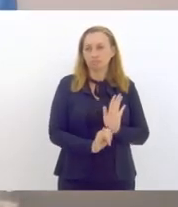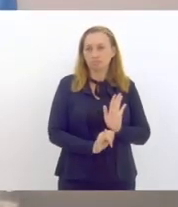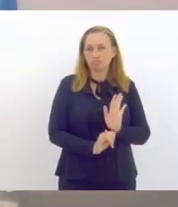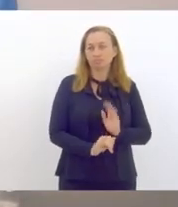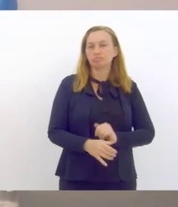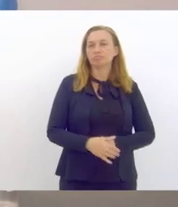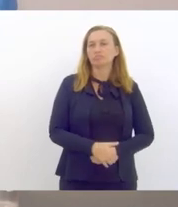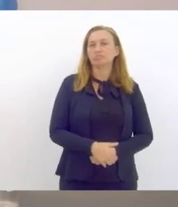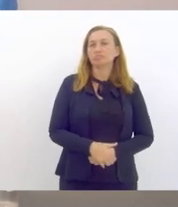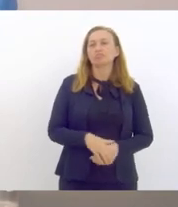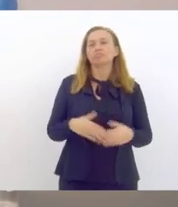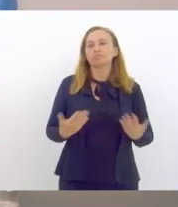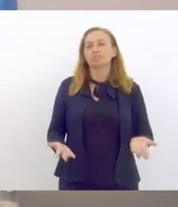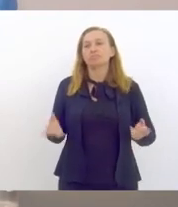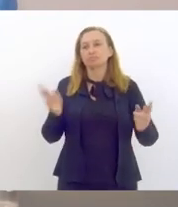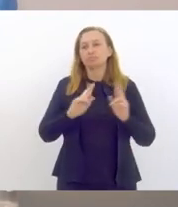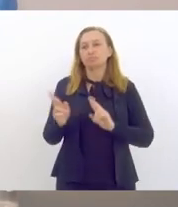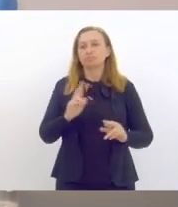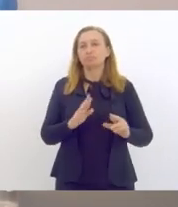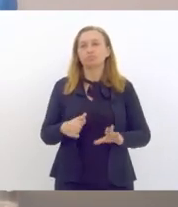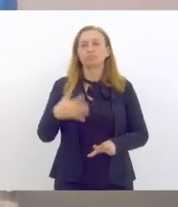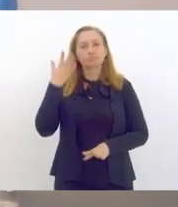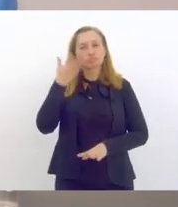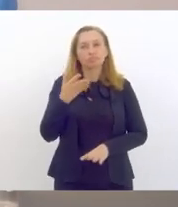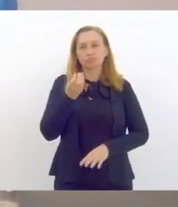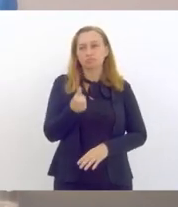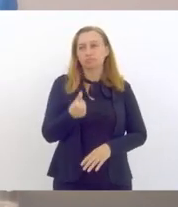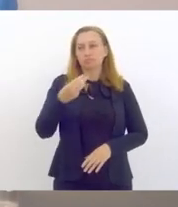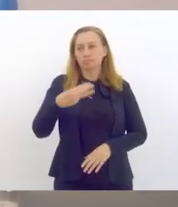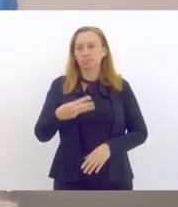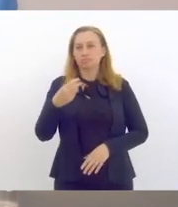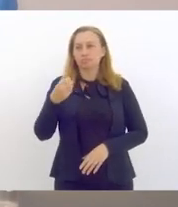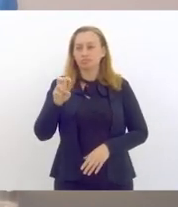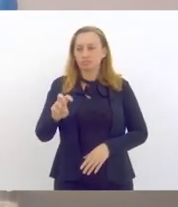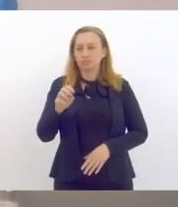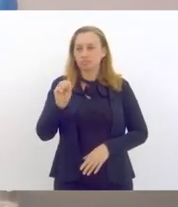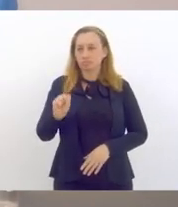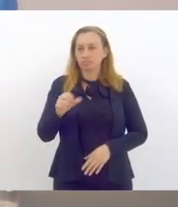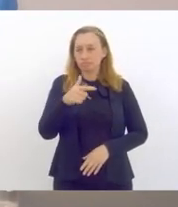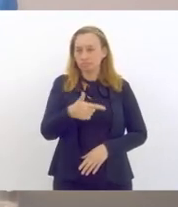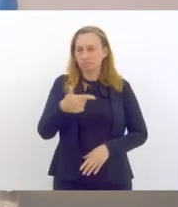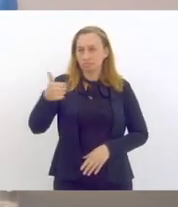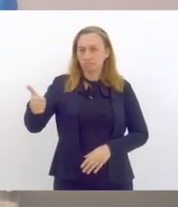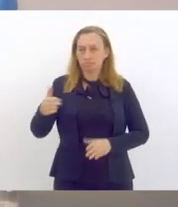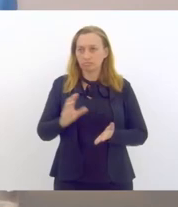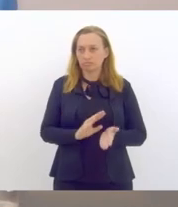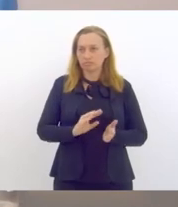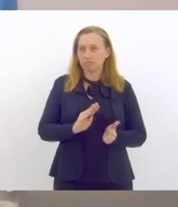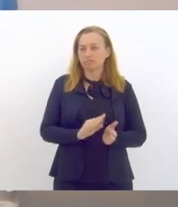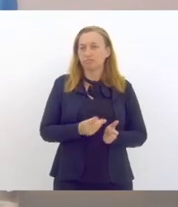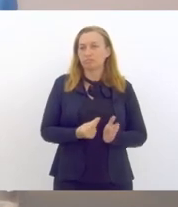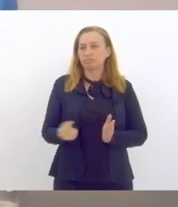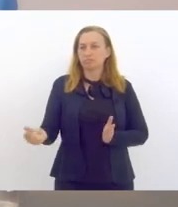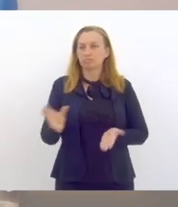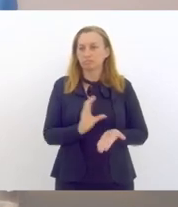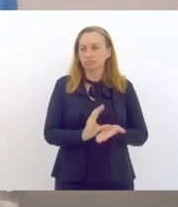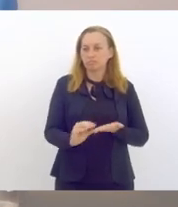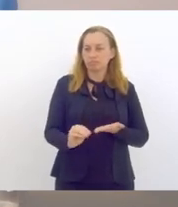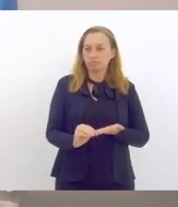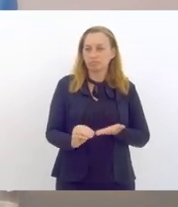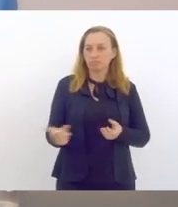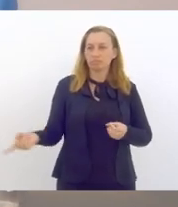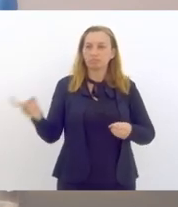por favor então em relação a mensagem 6358 22 ela sairá de pauta assim como foi acordada e voltará